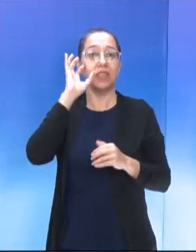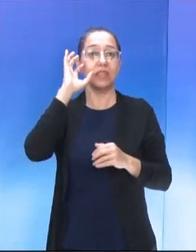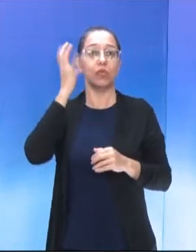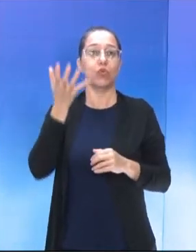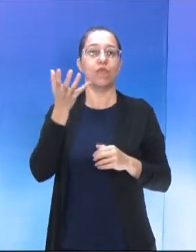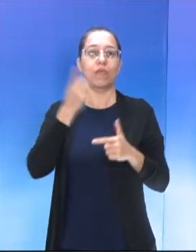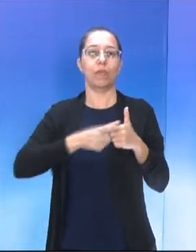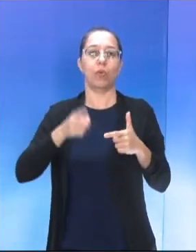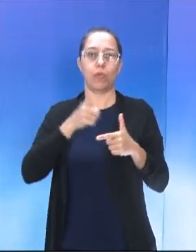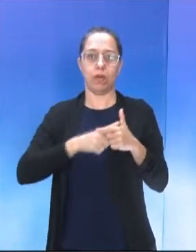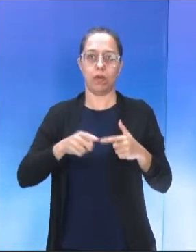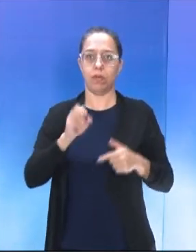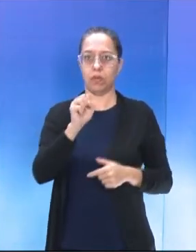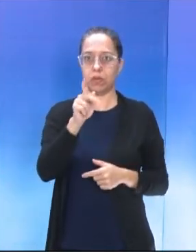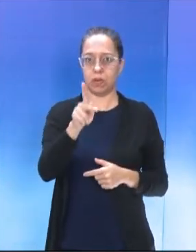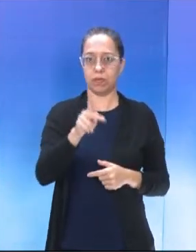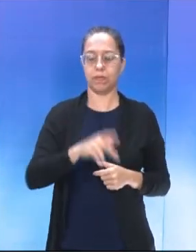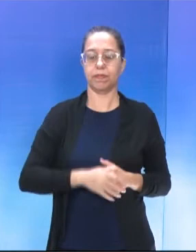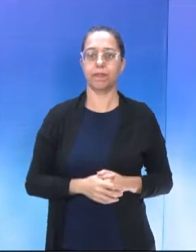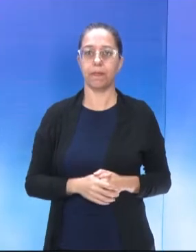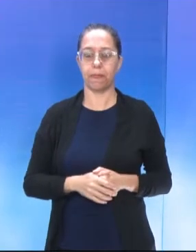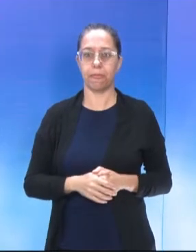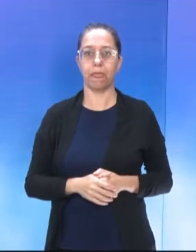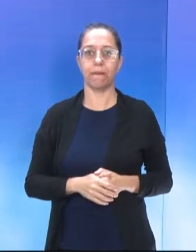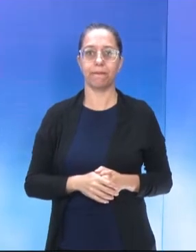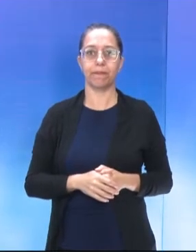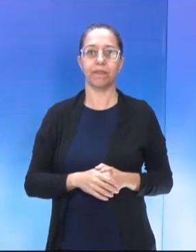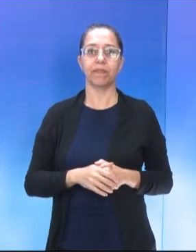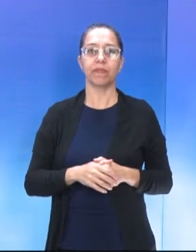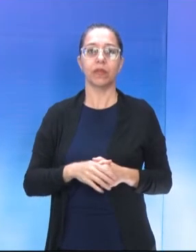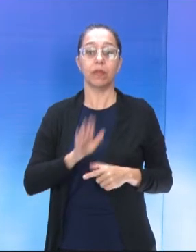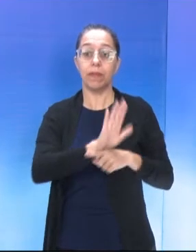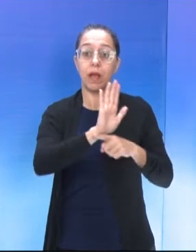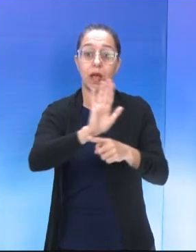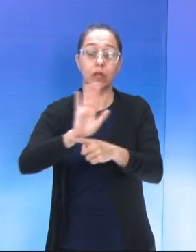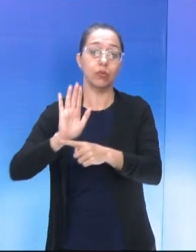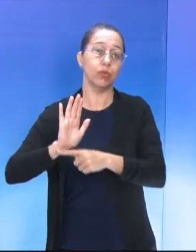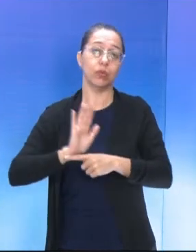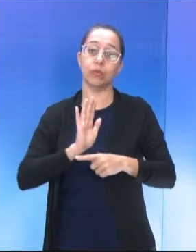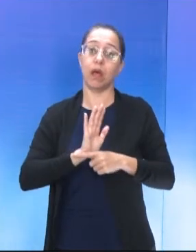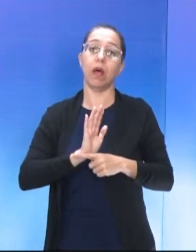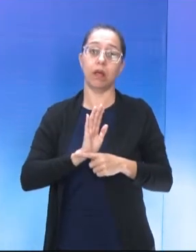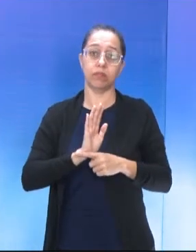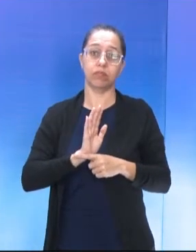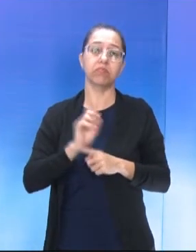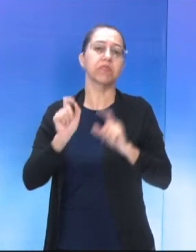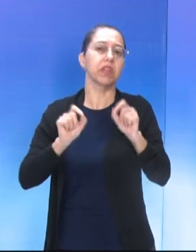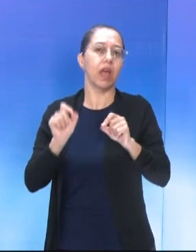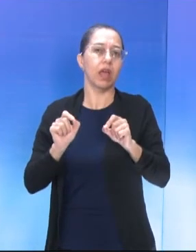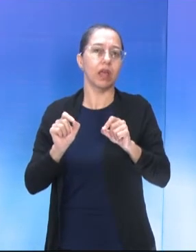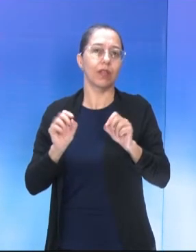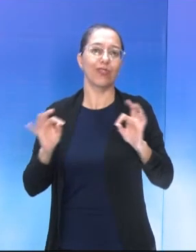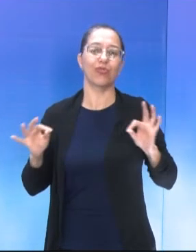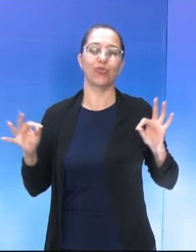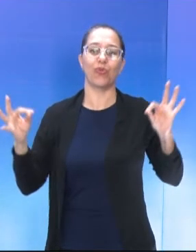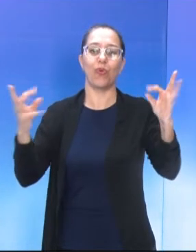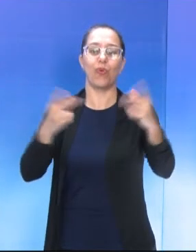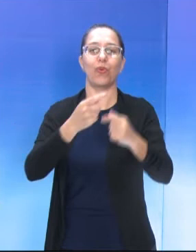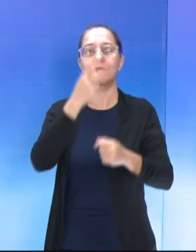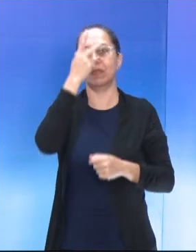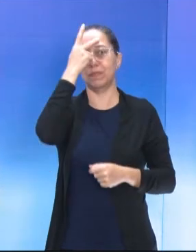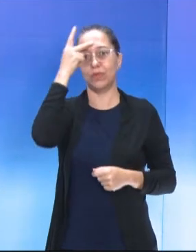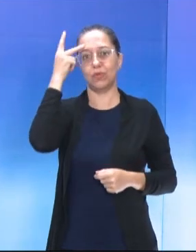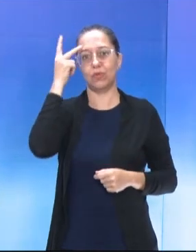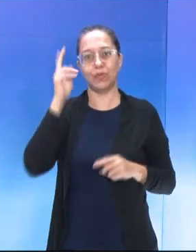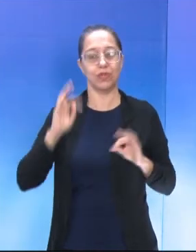determinada problemática, ok? Então, ações sociais de solidariedade que podem ser efetivadas por quem? Por todos os matizes, todos